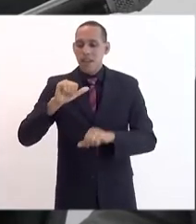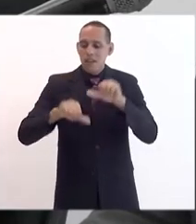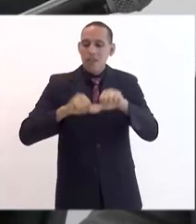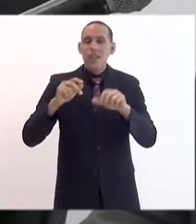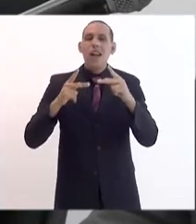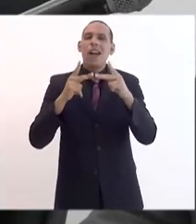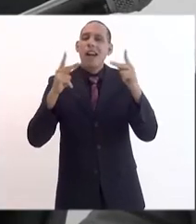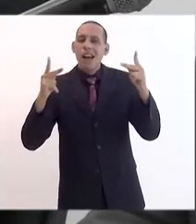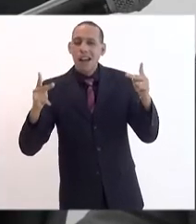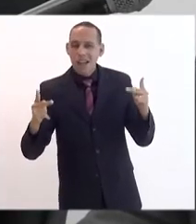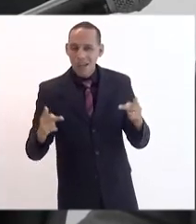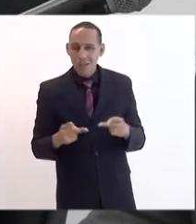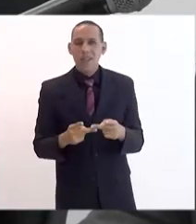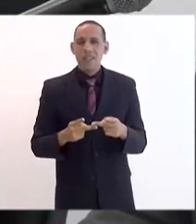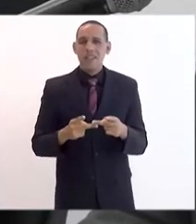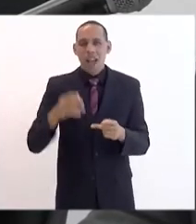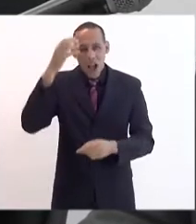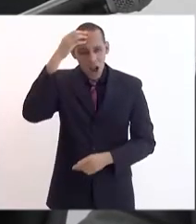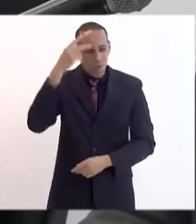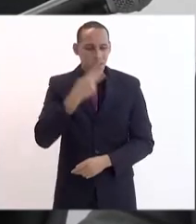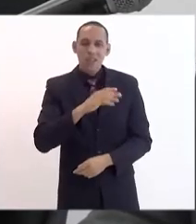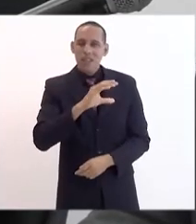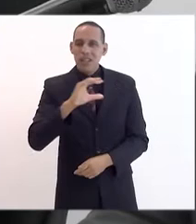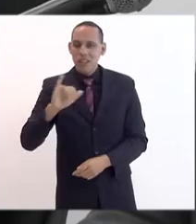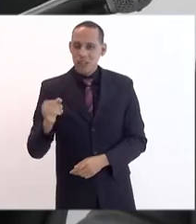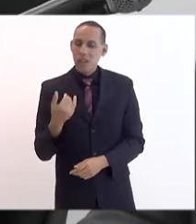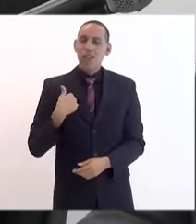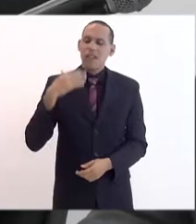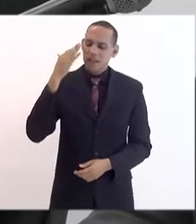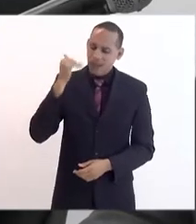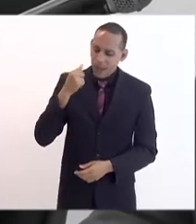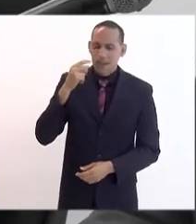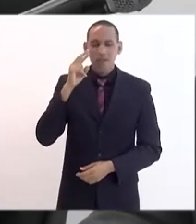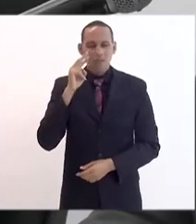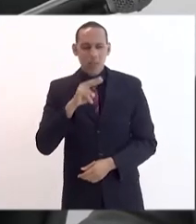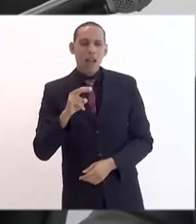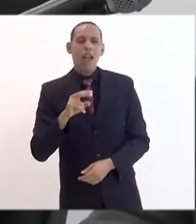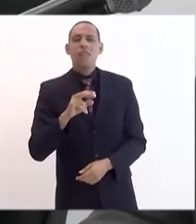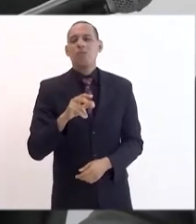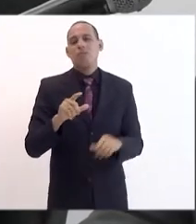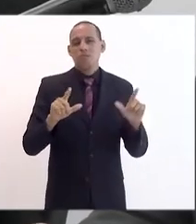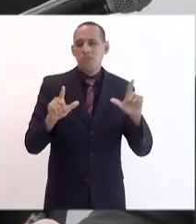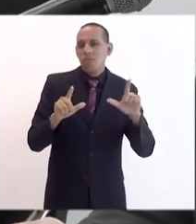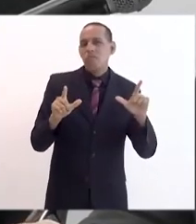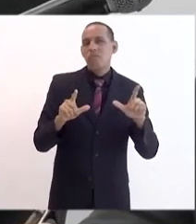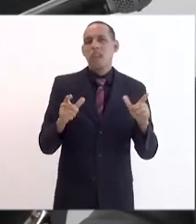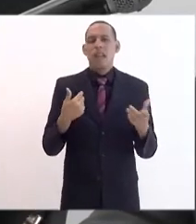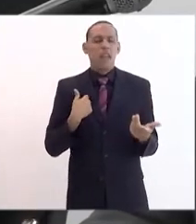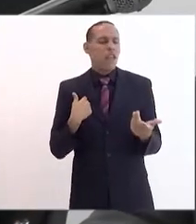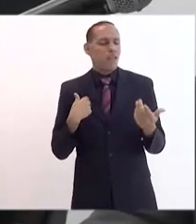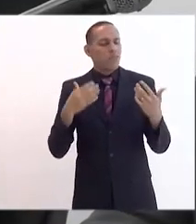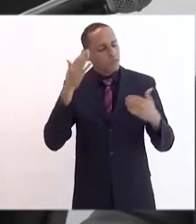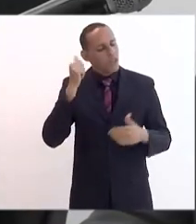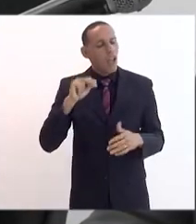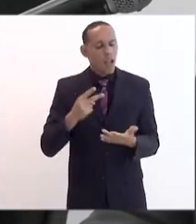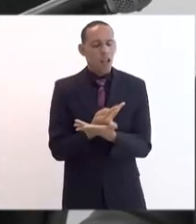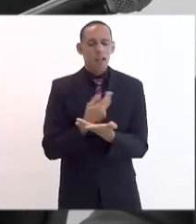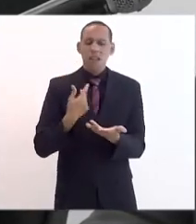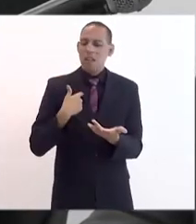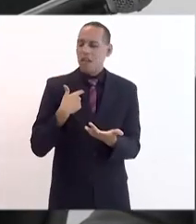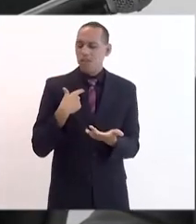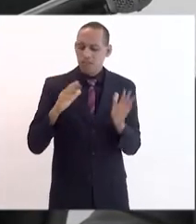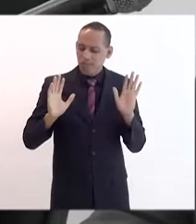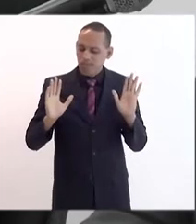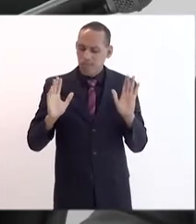essa matéria. Eu quero dizer, em primeiro lugar, eu sei o que está acontecendo, não me cabe aqui, nem vou baixar o tom nesse